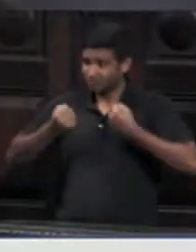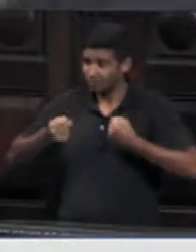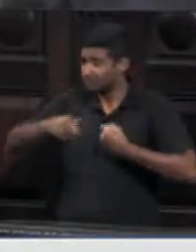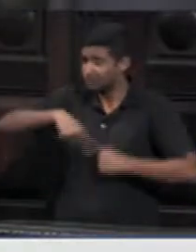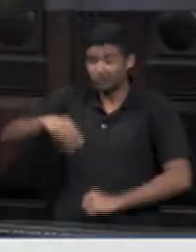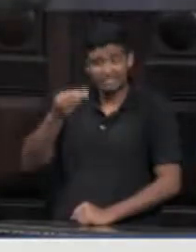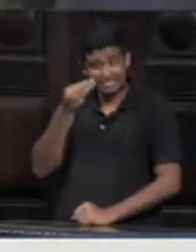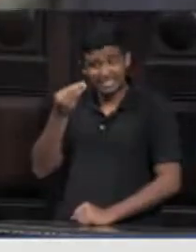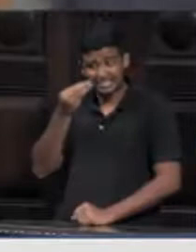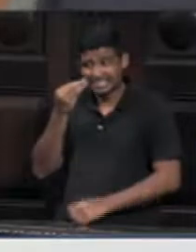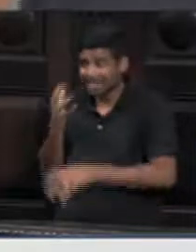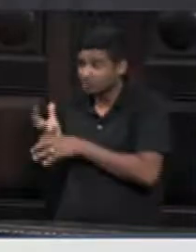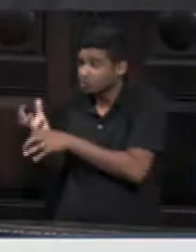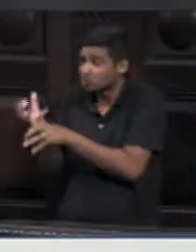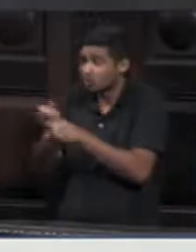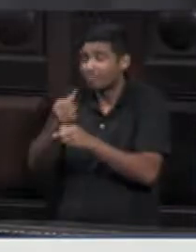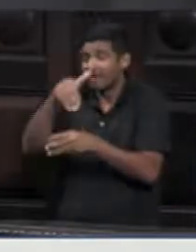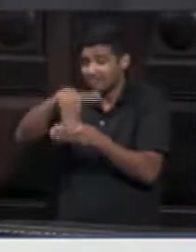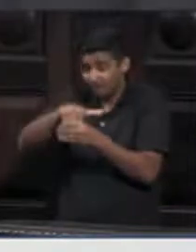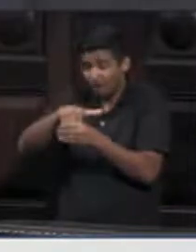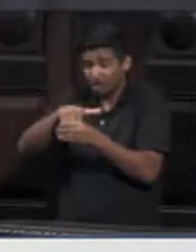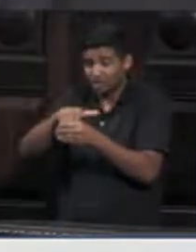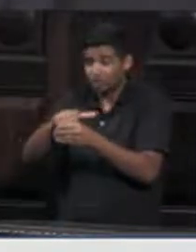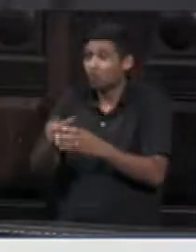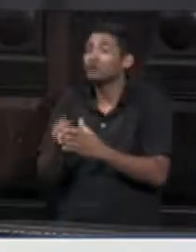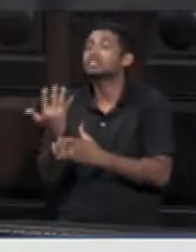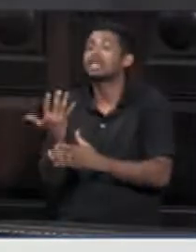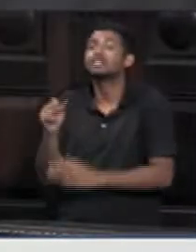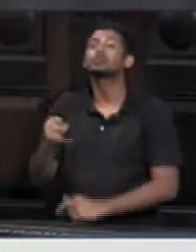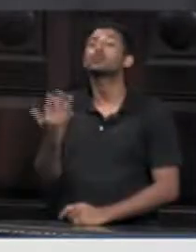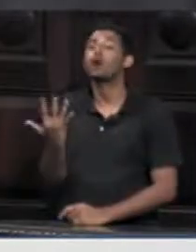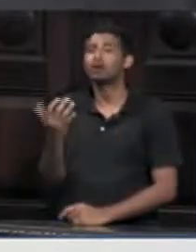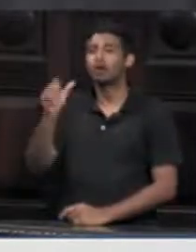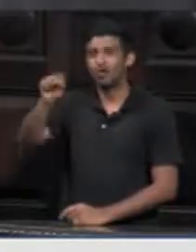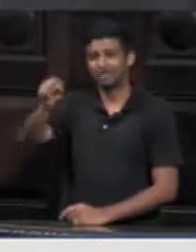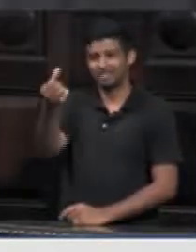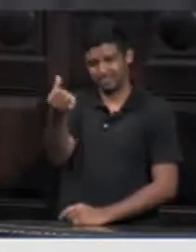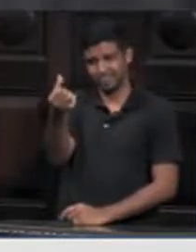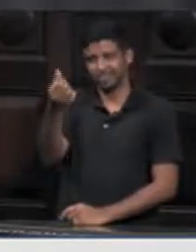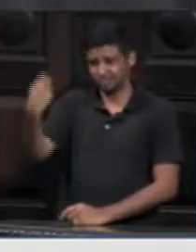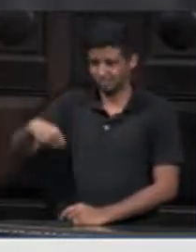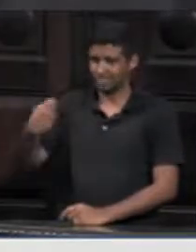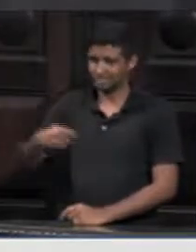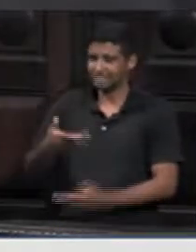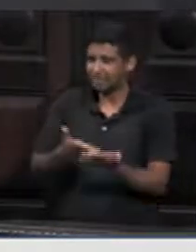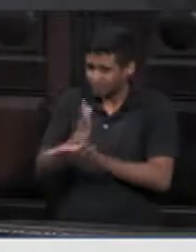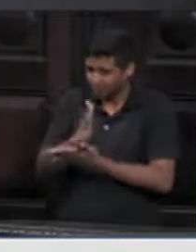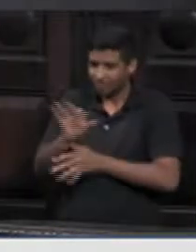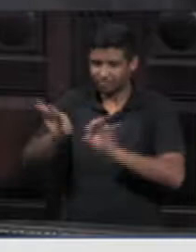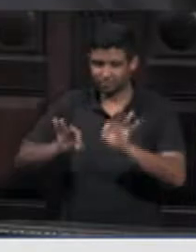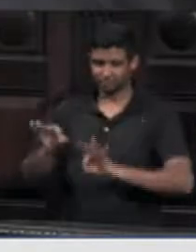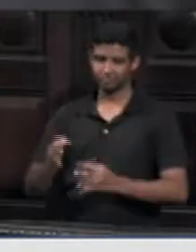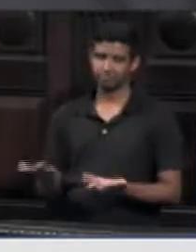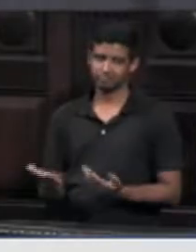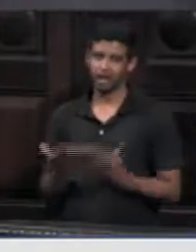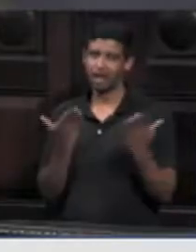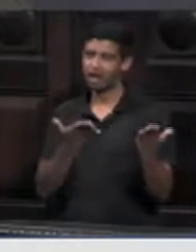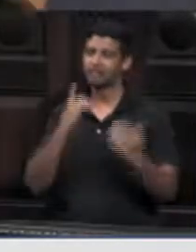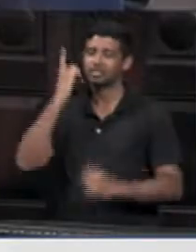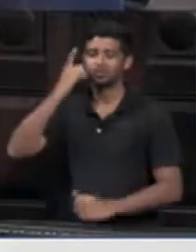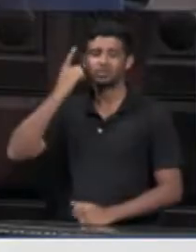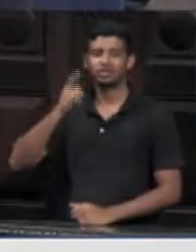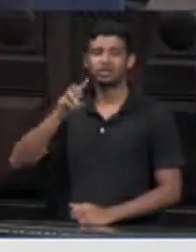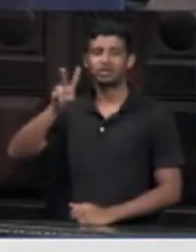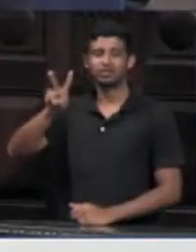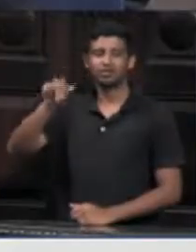possa melhorar, logicamente, o projeto e acatar o maior número de sugestões possíveis. Então, deputado Valdec. Senhor